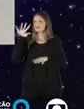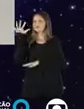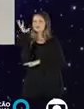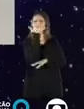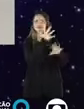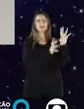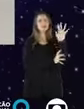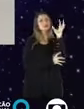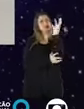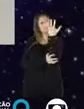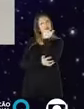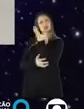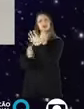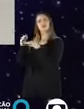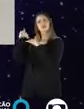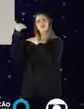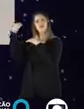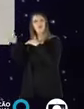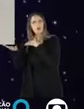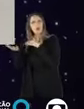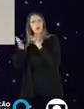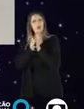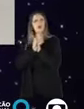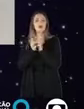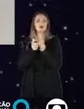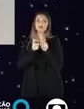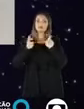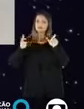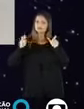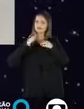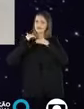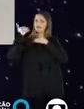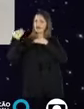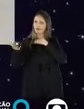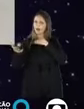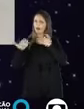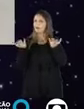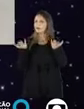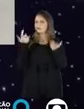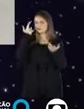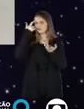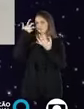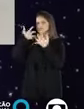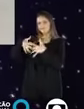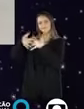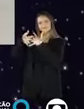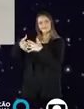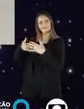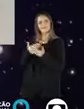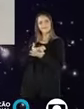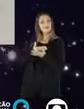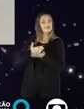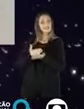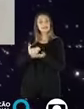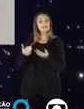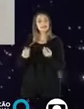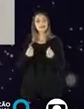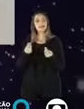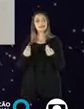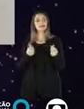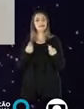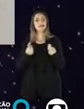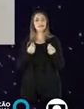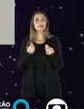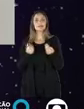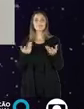No lado mais externo, né? No macrocosmos, digamos assim. E aí foi quando eu comecei também